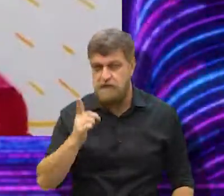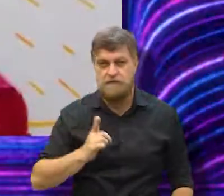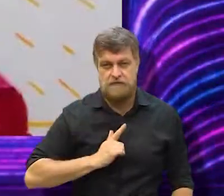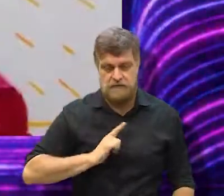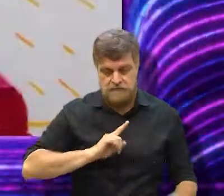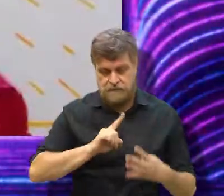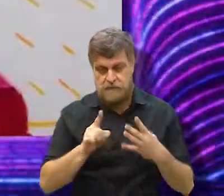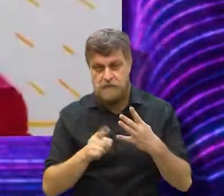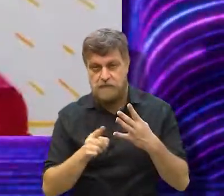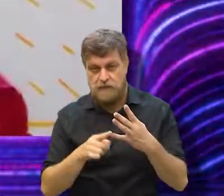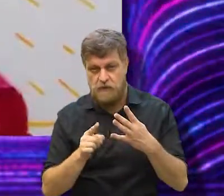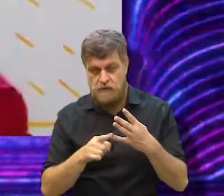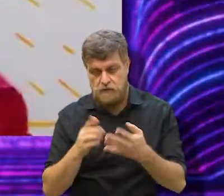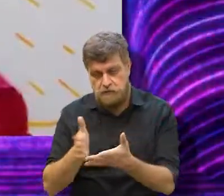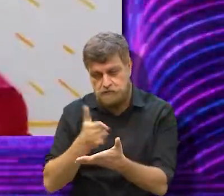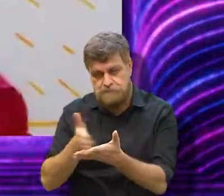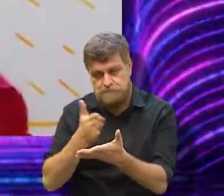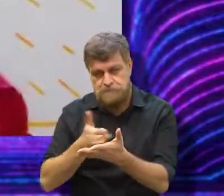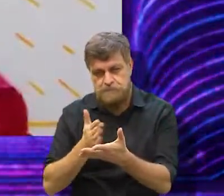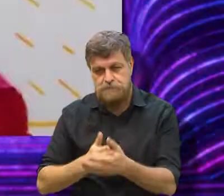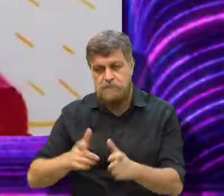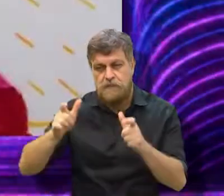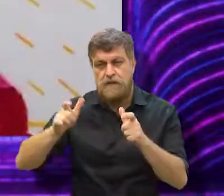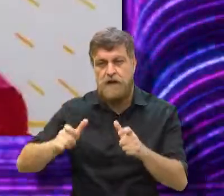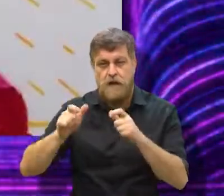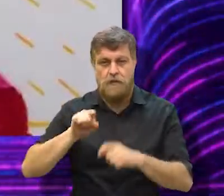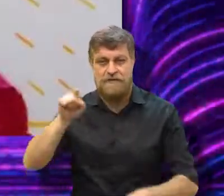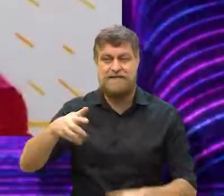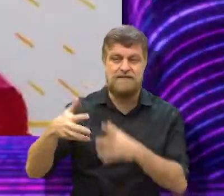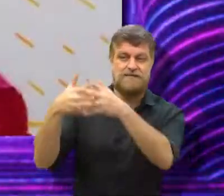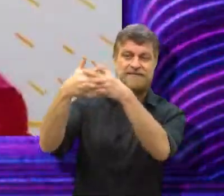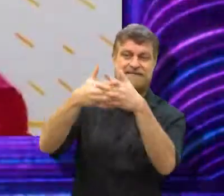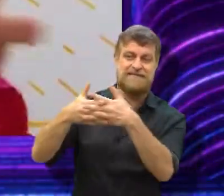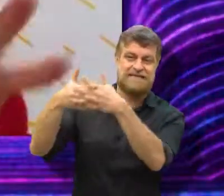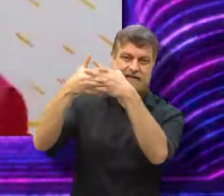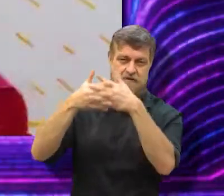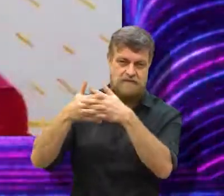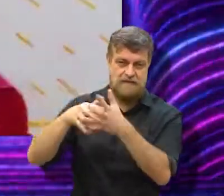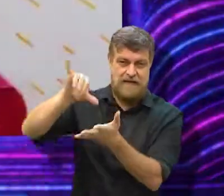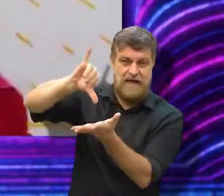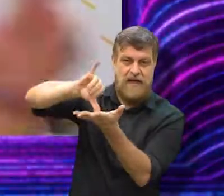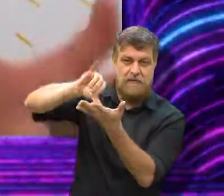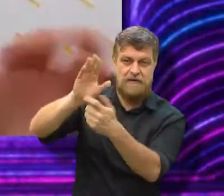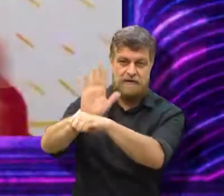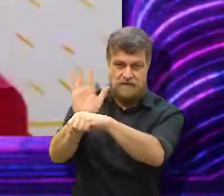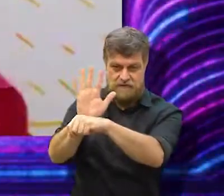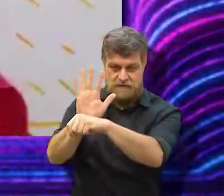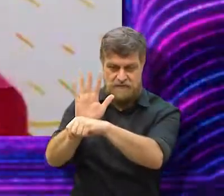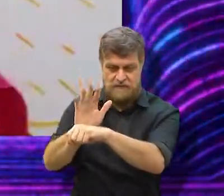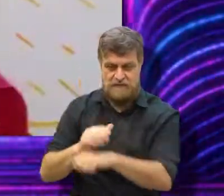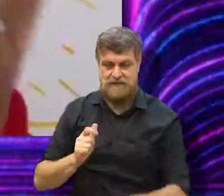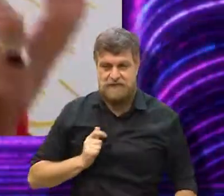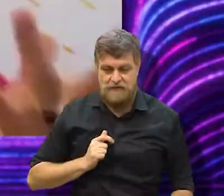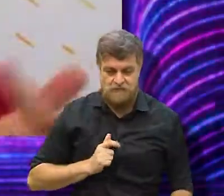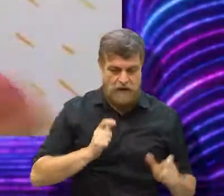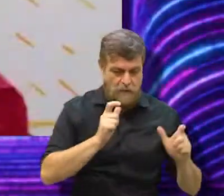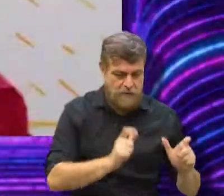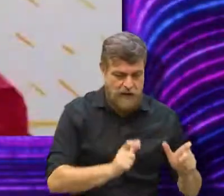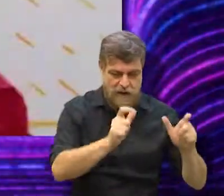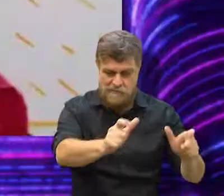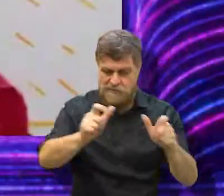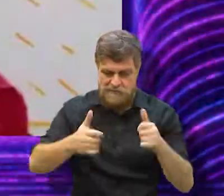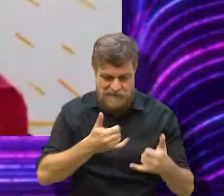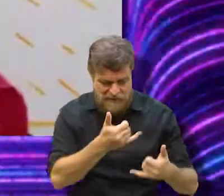primeiro volume. E o último episódio, o último volume vai se passar em Hollywood. Então a ideia é brincar com todos esses